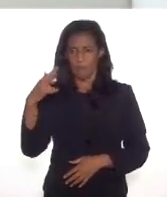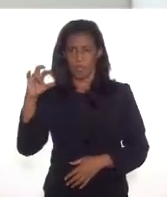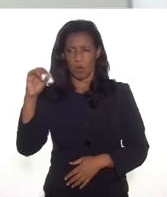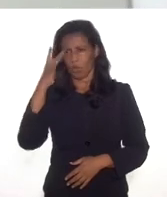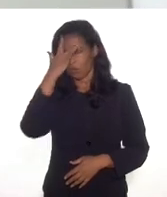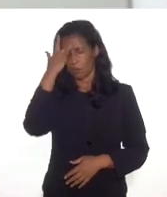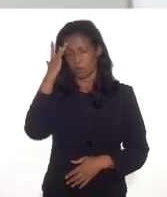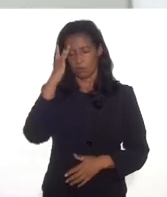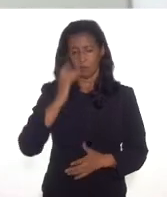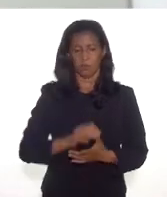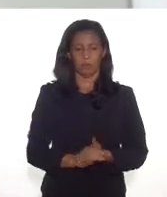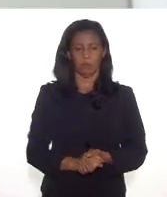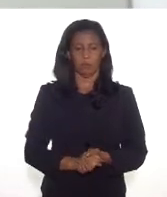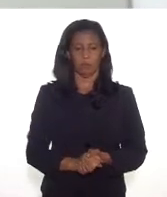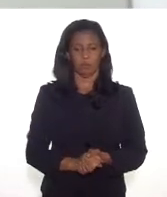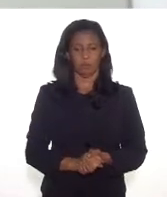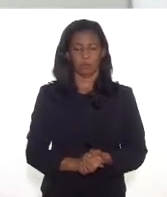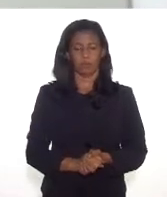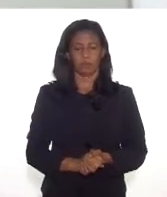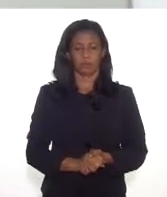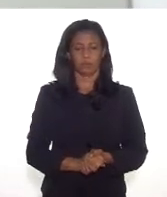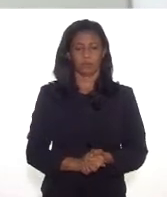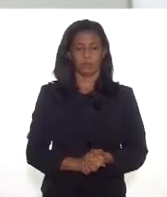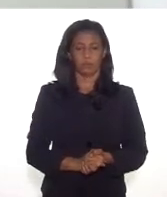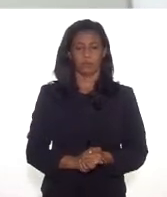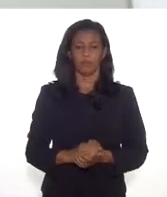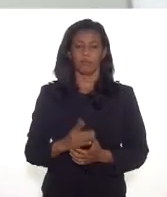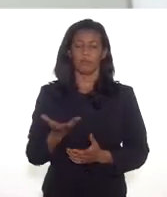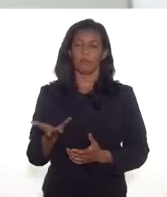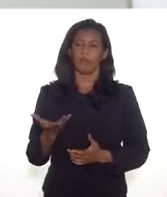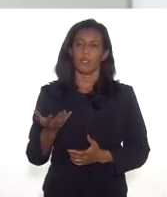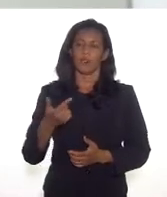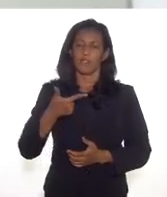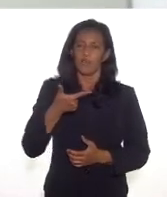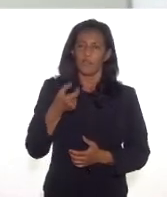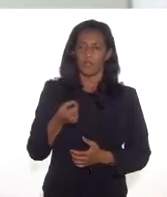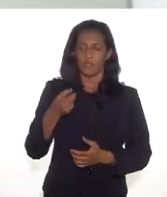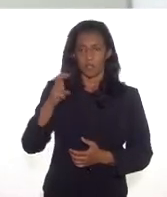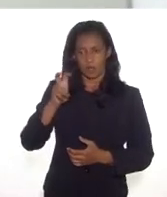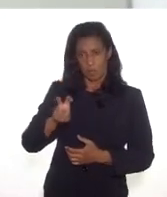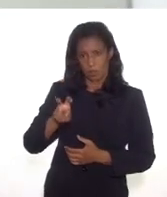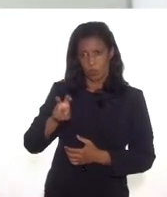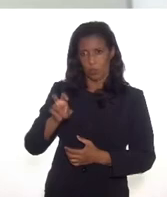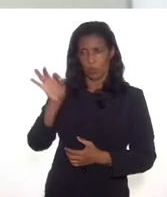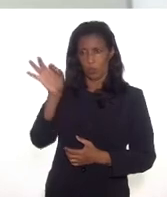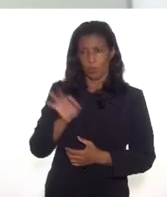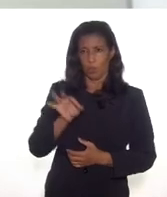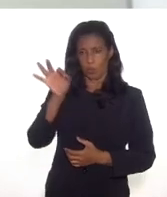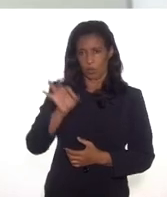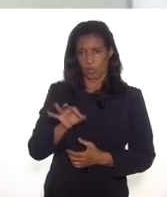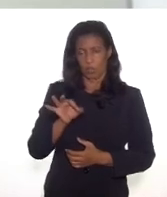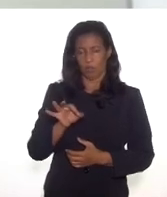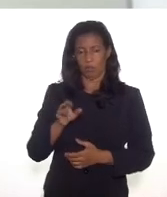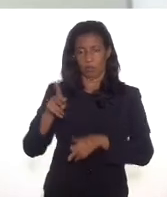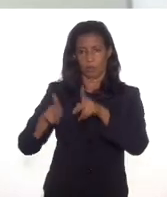habitantes, de pessoas. Né? Isso significa cerca de 25% da população do Estado.